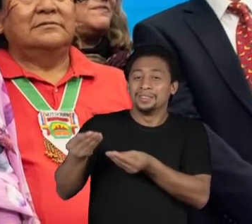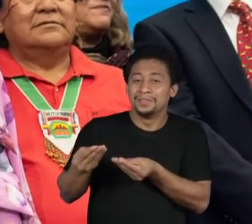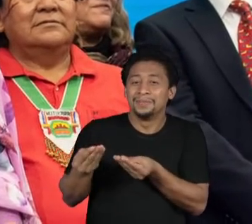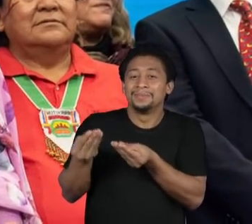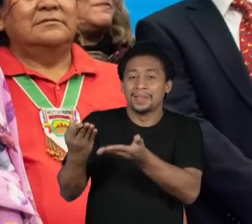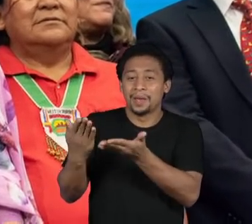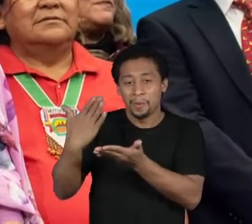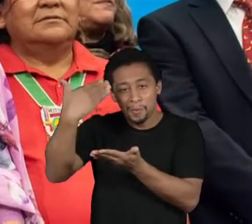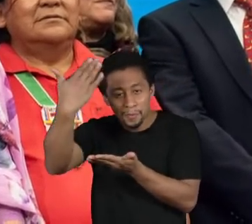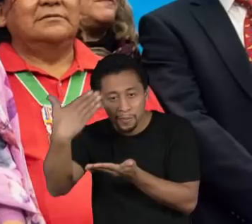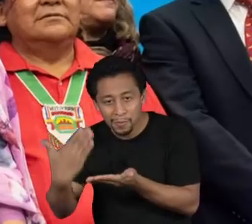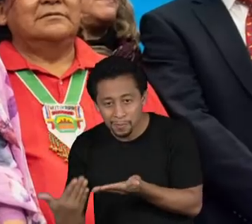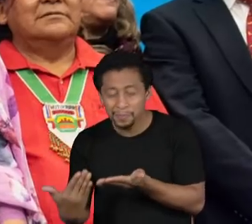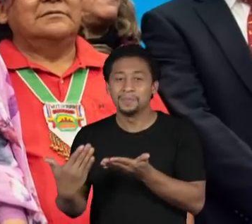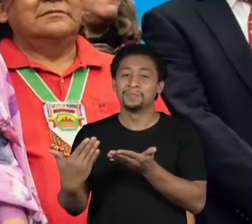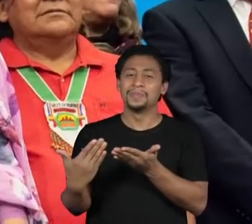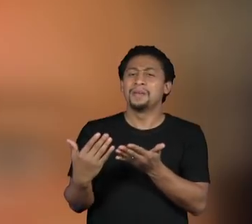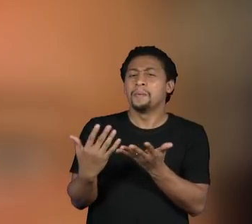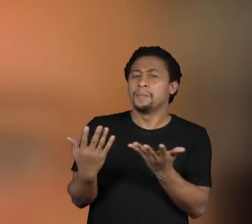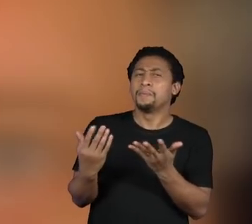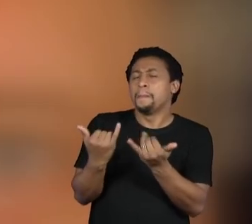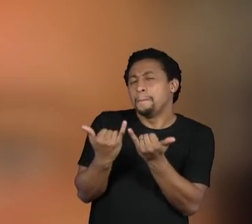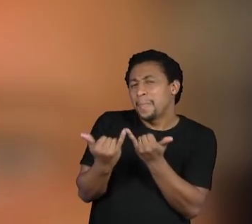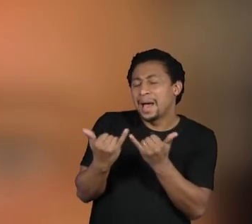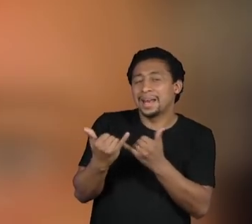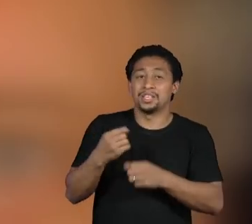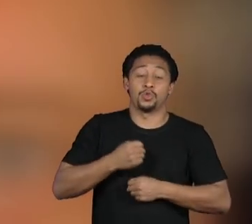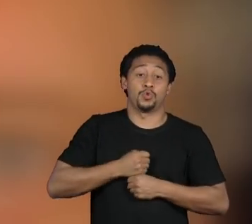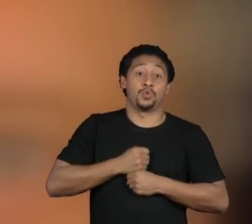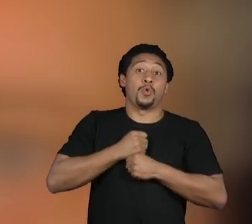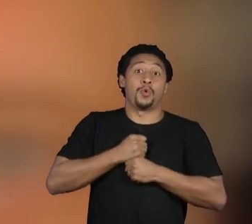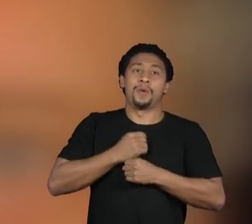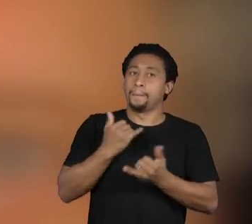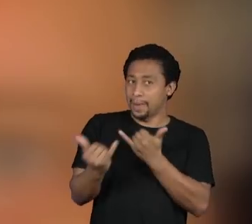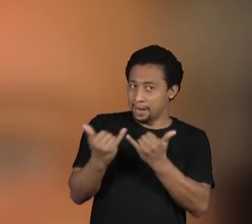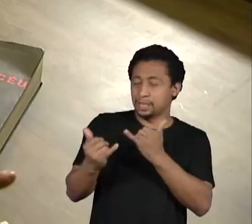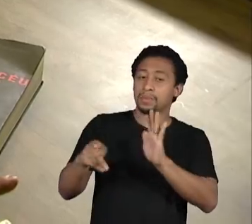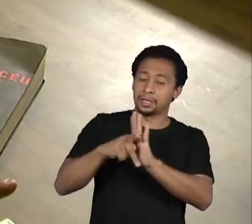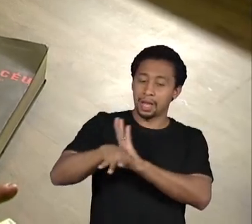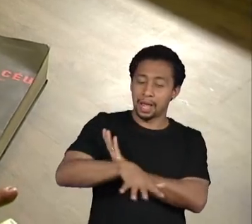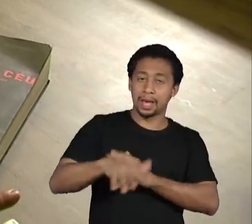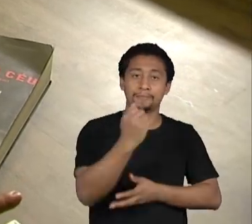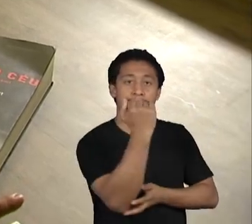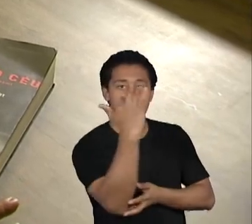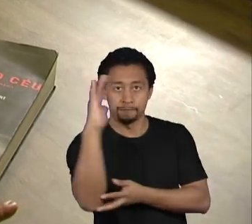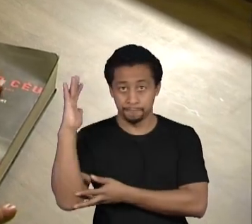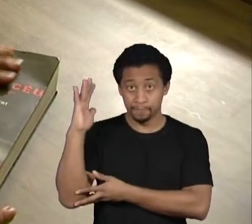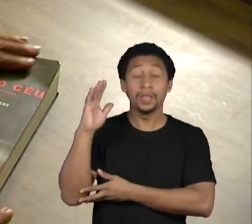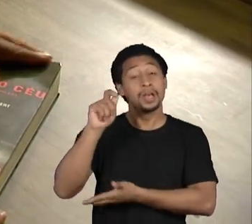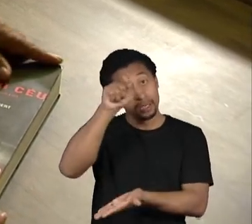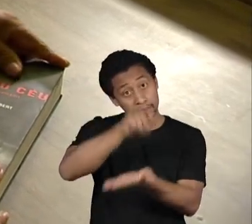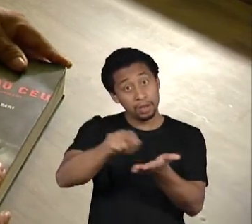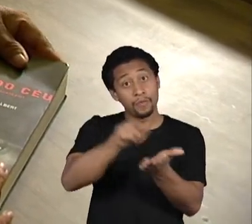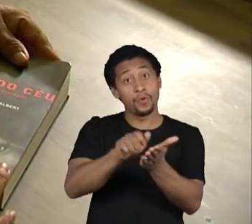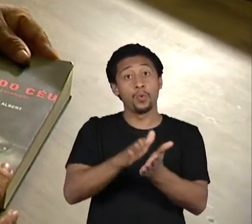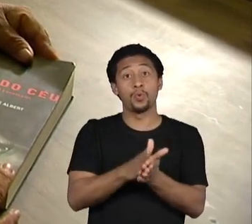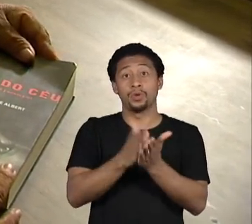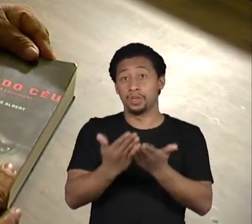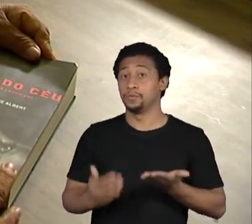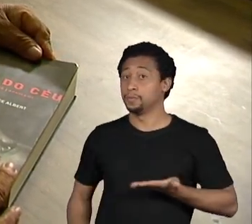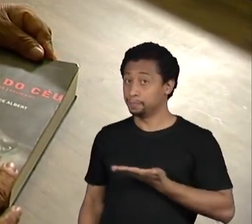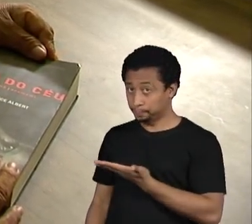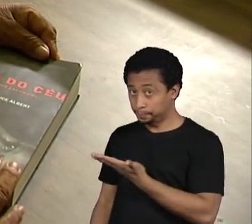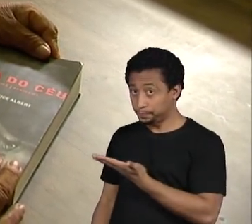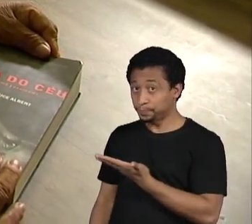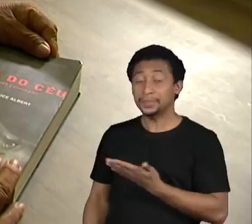conhecido como o Nobel Alternativo. Com o antropólogo francês Bruce Albert, escreveu A Queda do Céu. No livro,